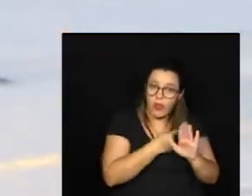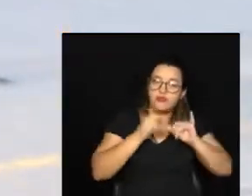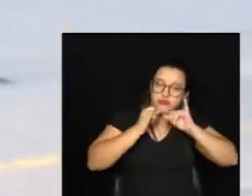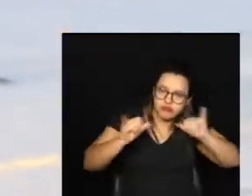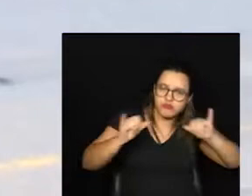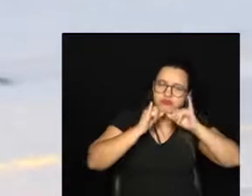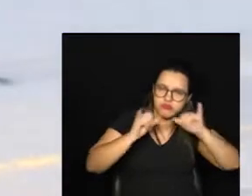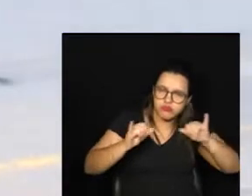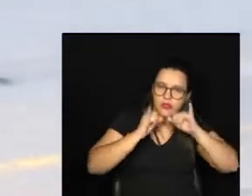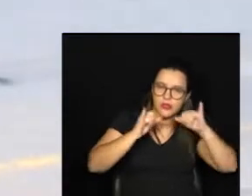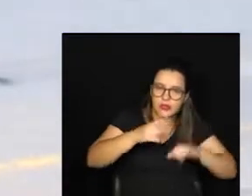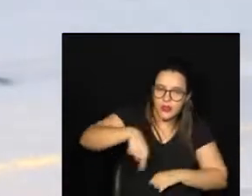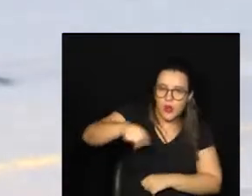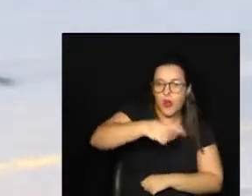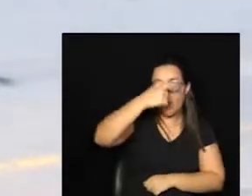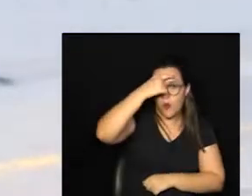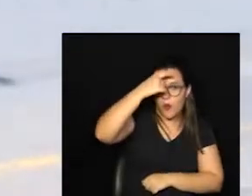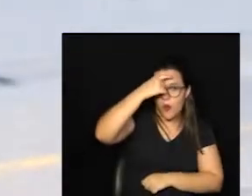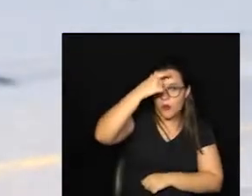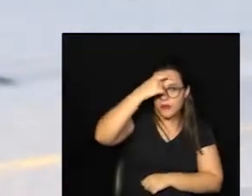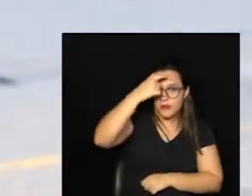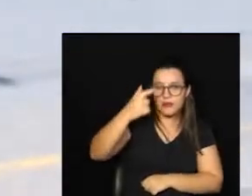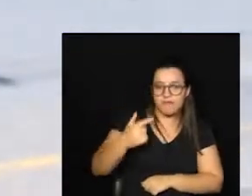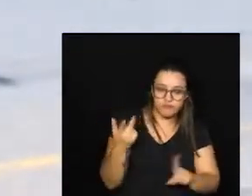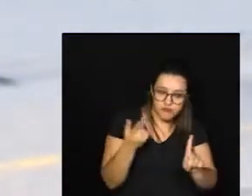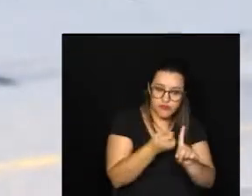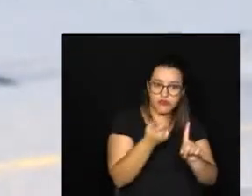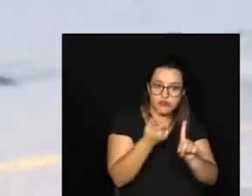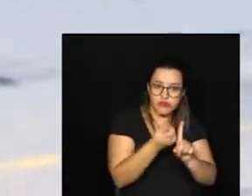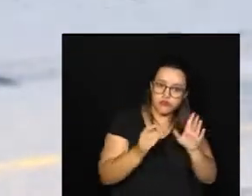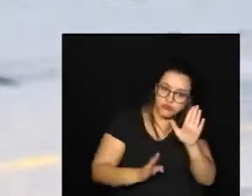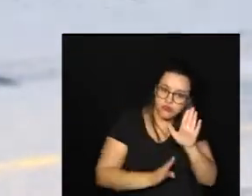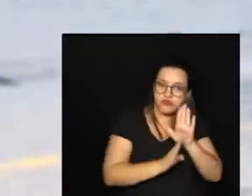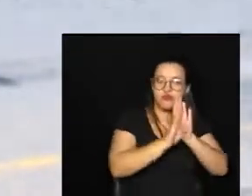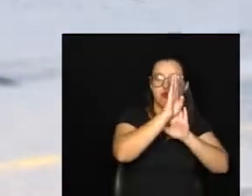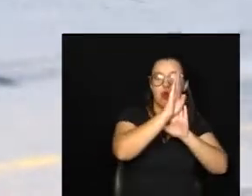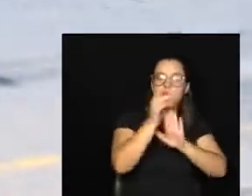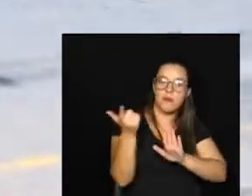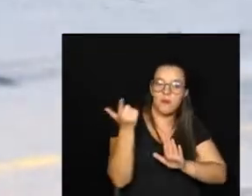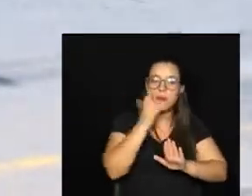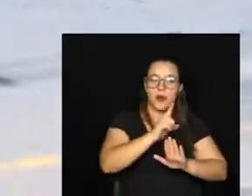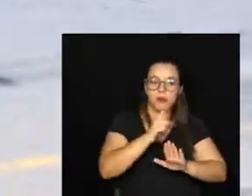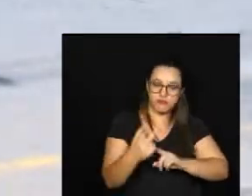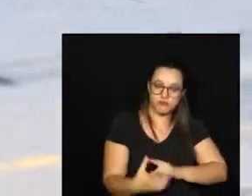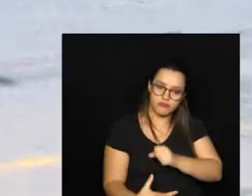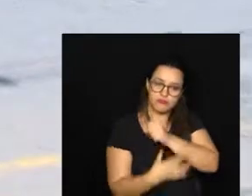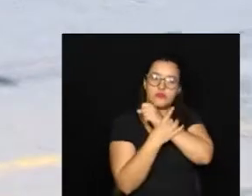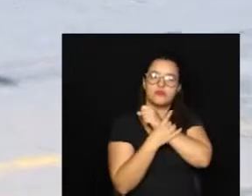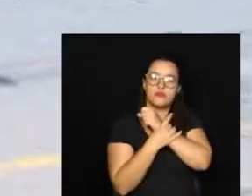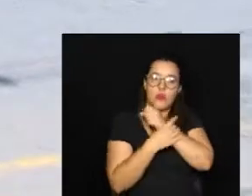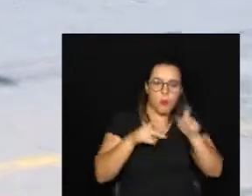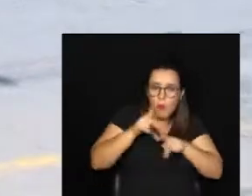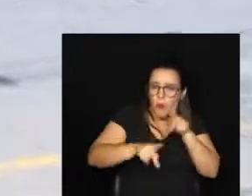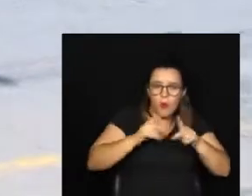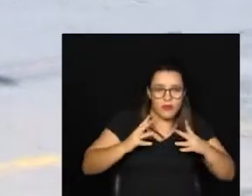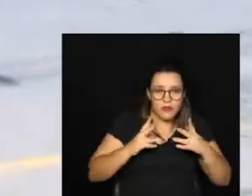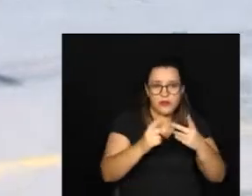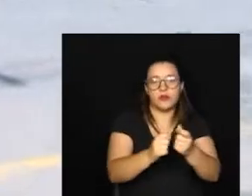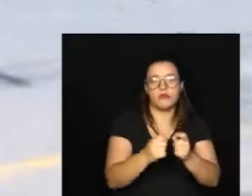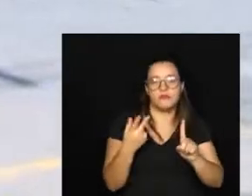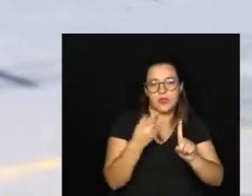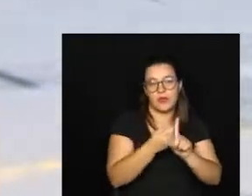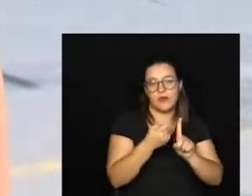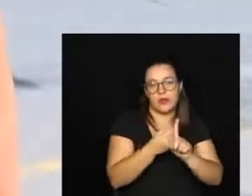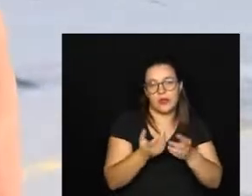para aumentar essa meta, para garantir a imunização, a proteção de toda a população. E,